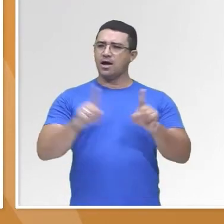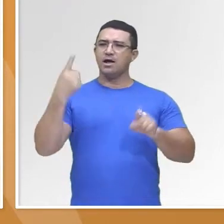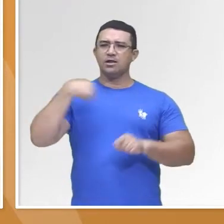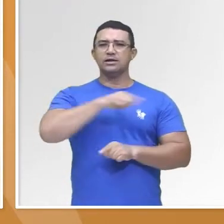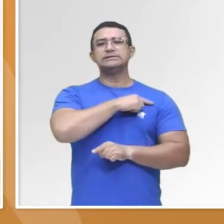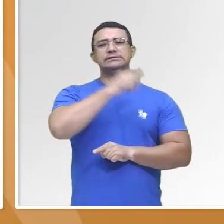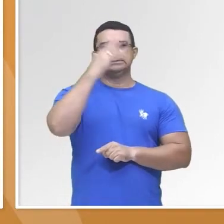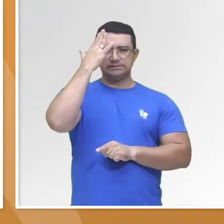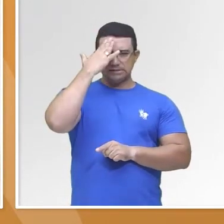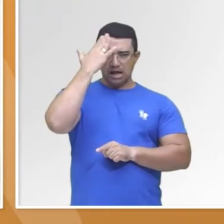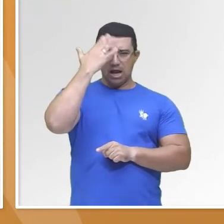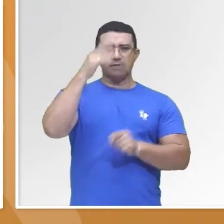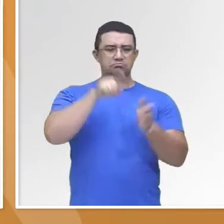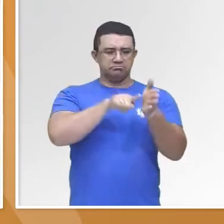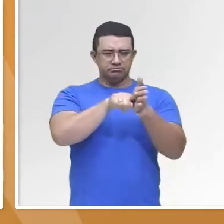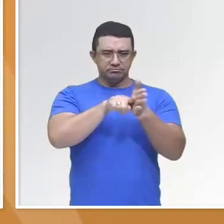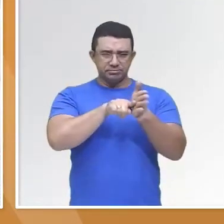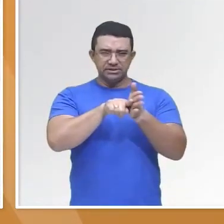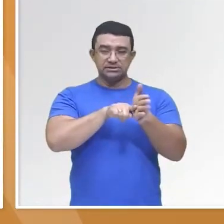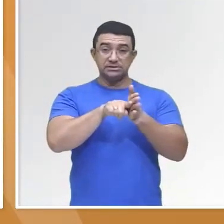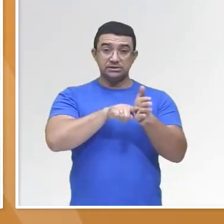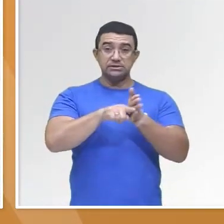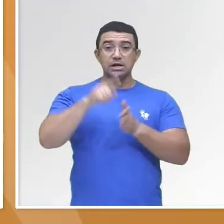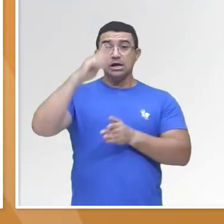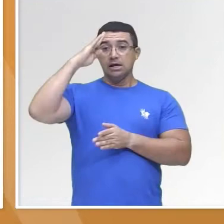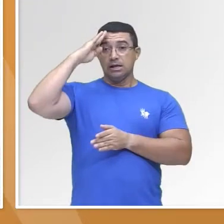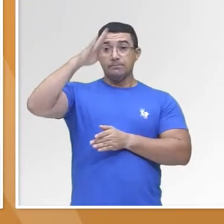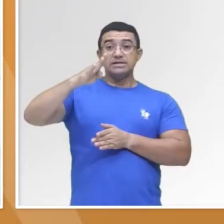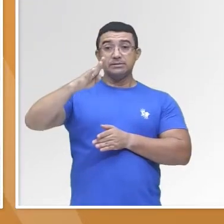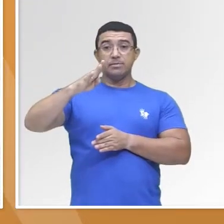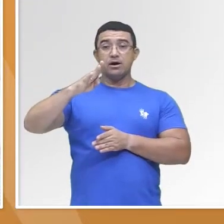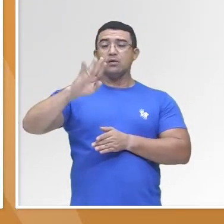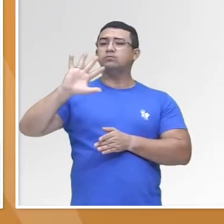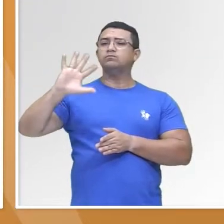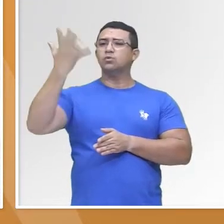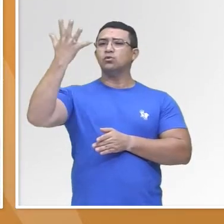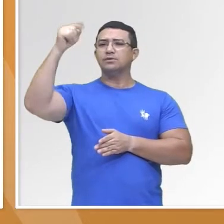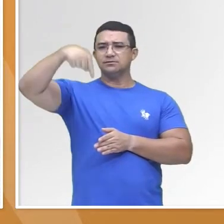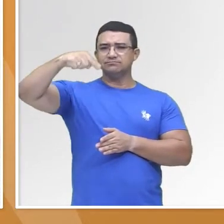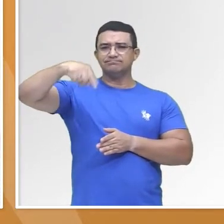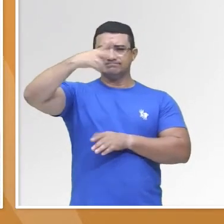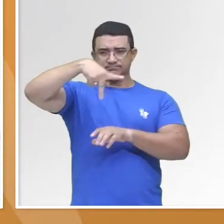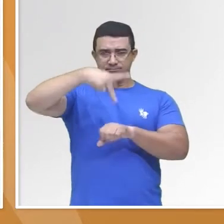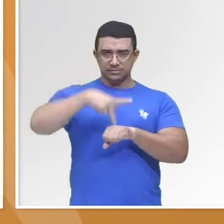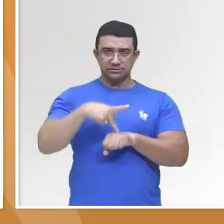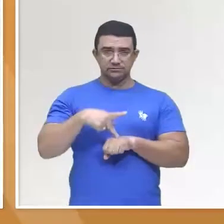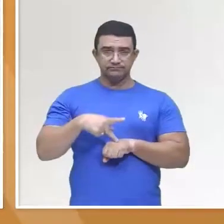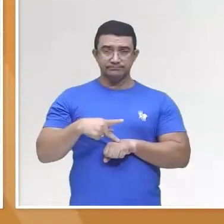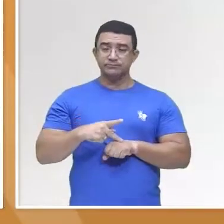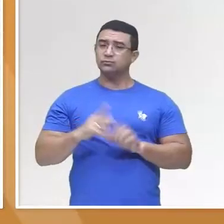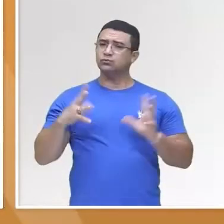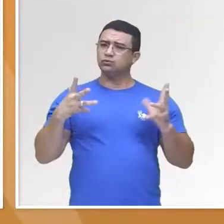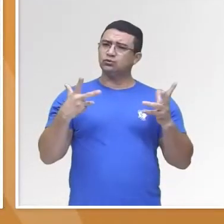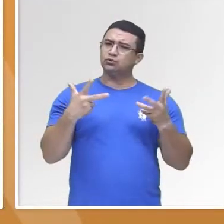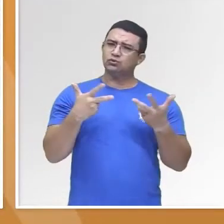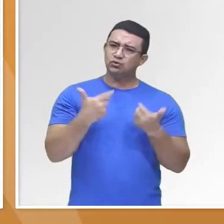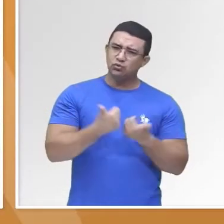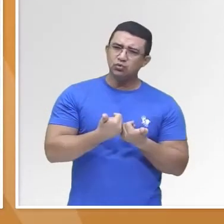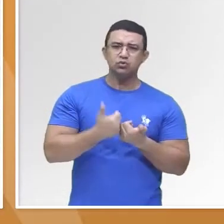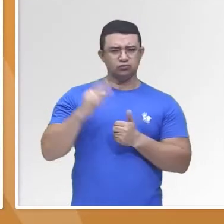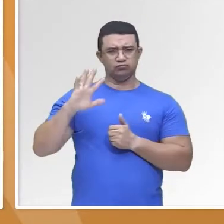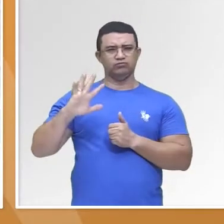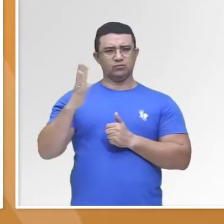dessas pesquisas, principalmente que acontecem aqui no nosso país. Então, tudo isso, né,